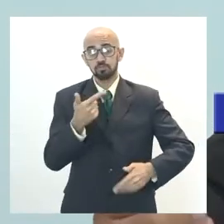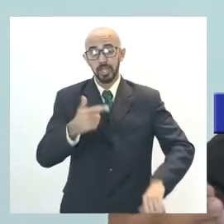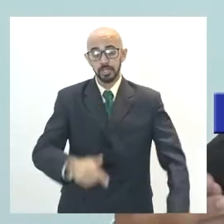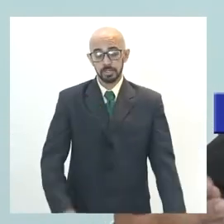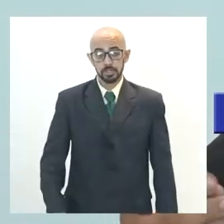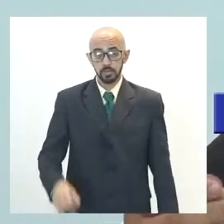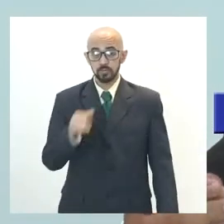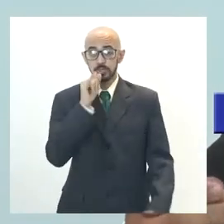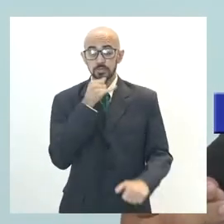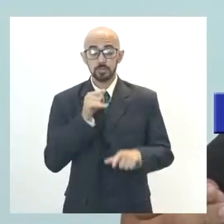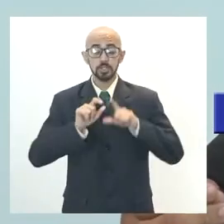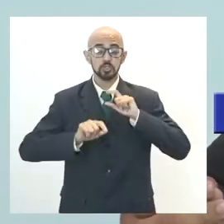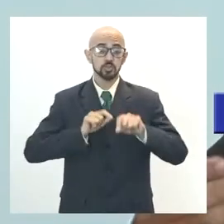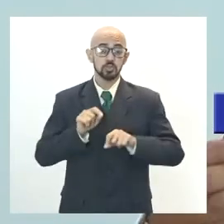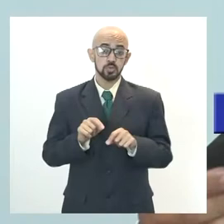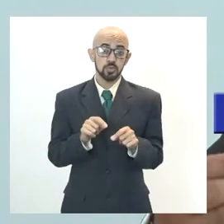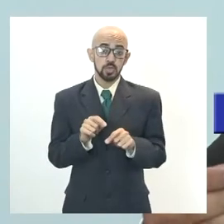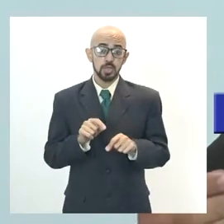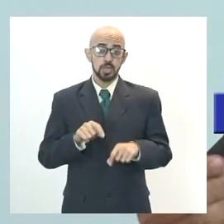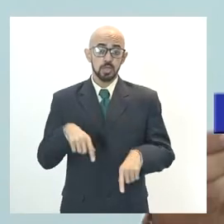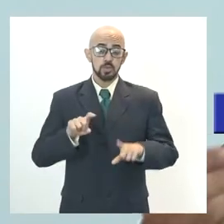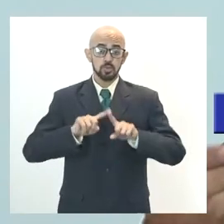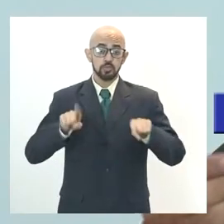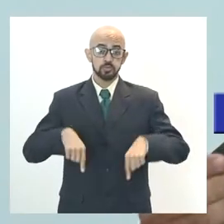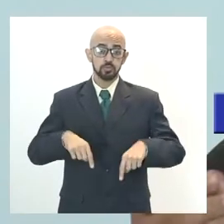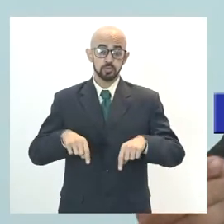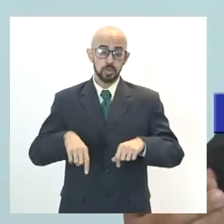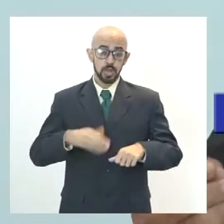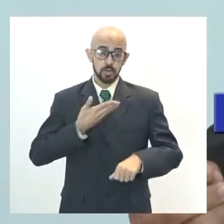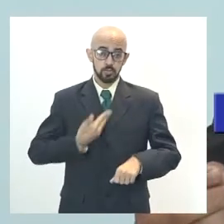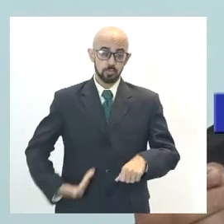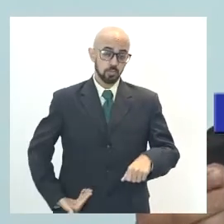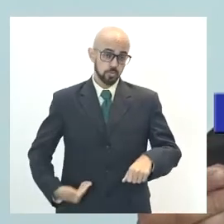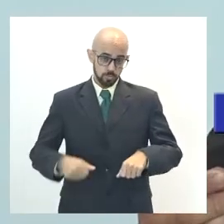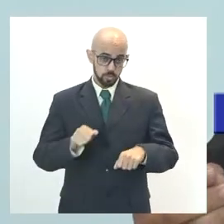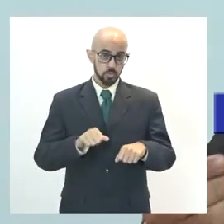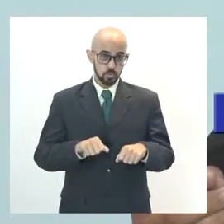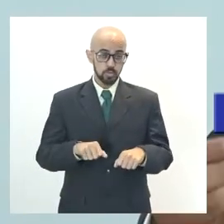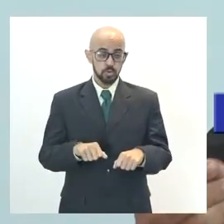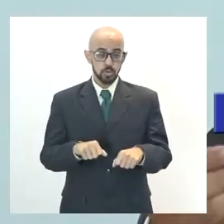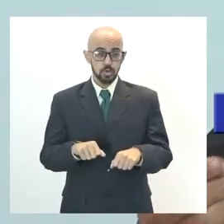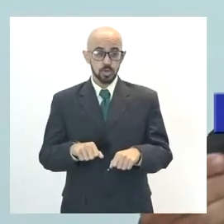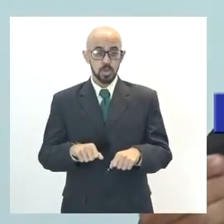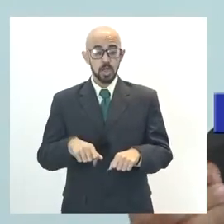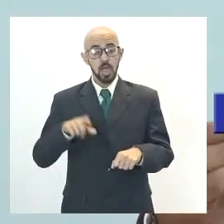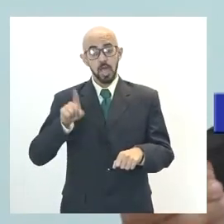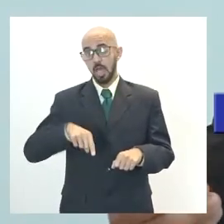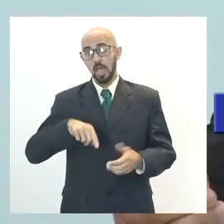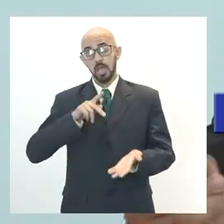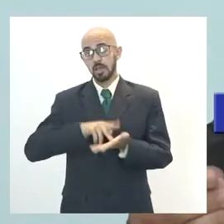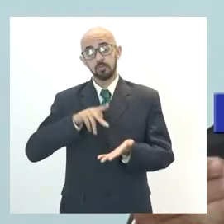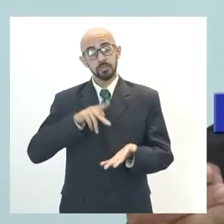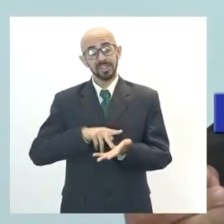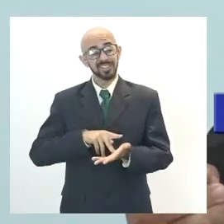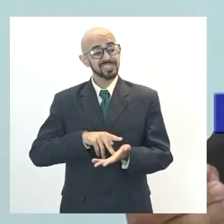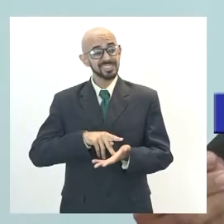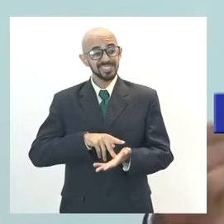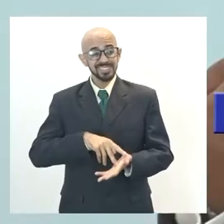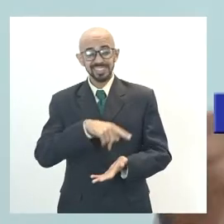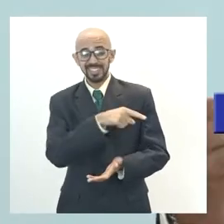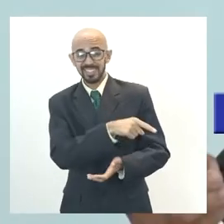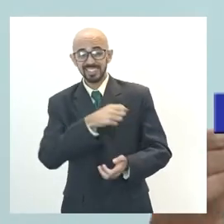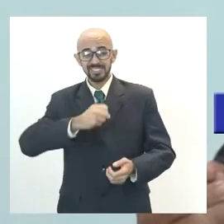é o serviço público servidores nesse país são verdadeiros heróis porque